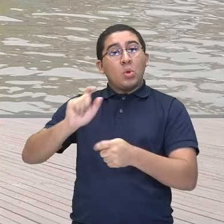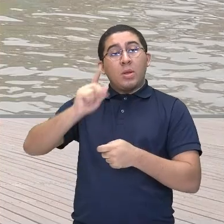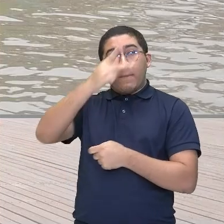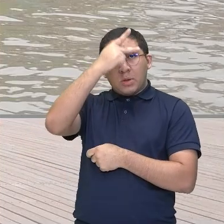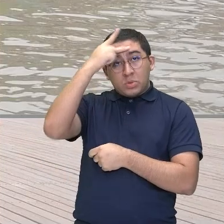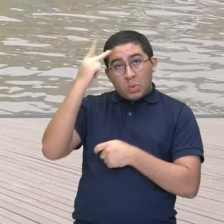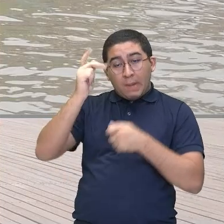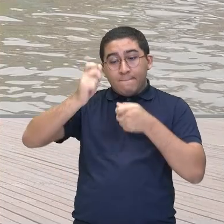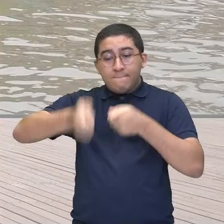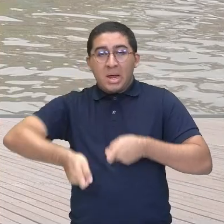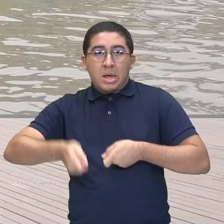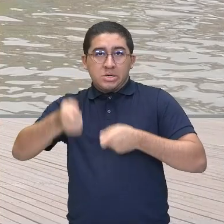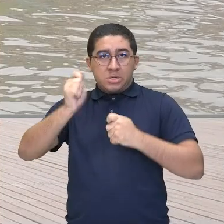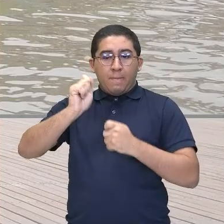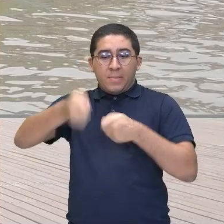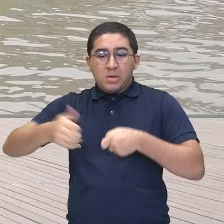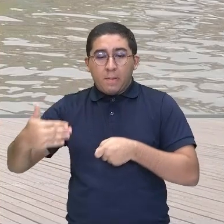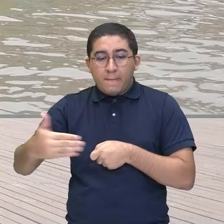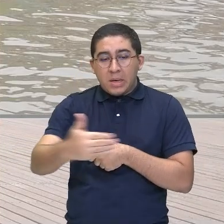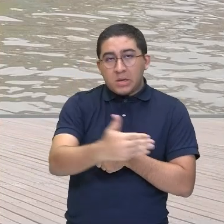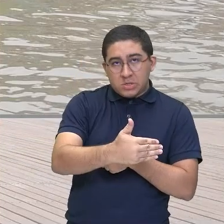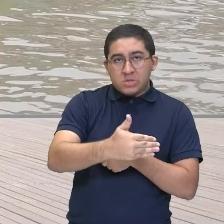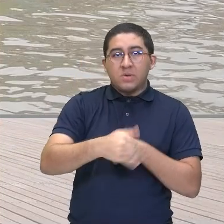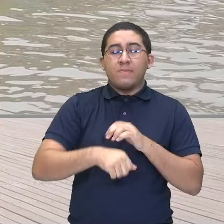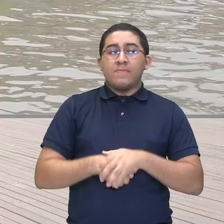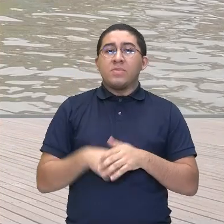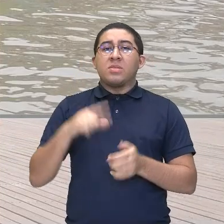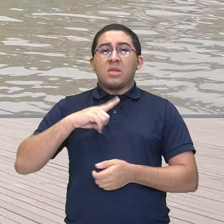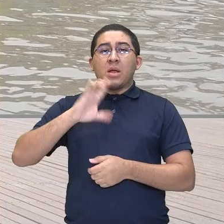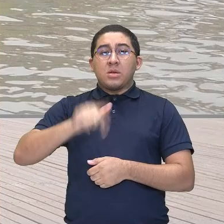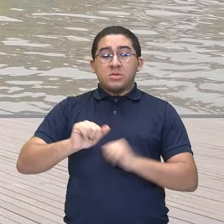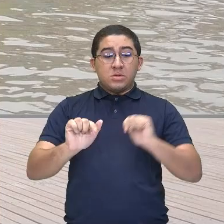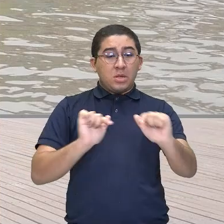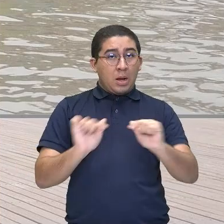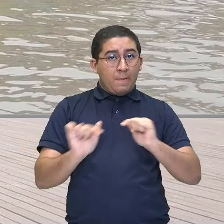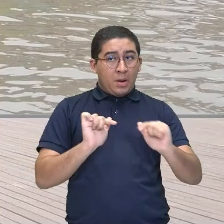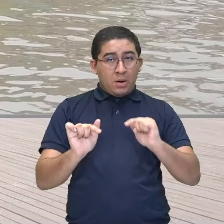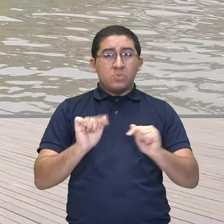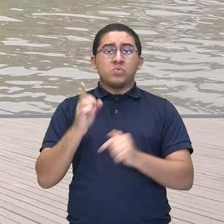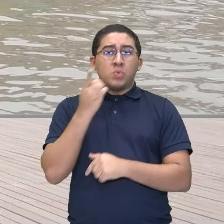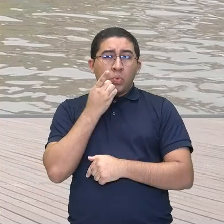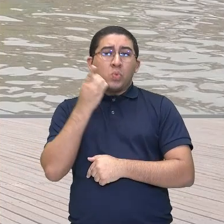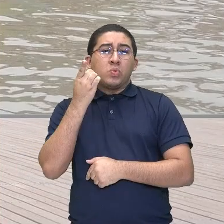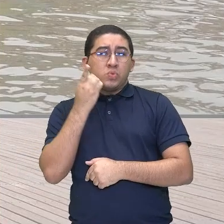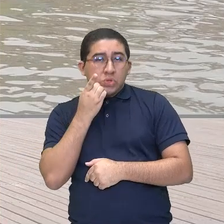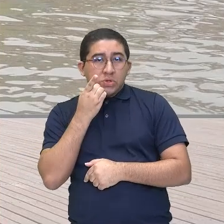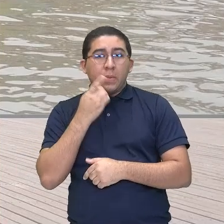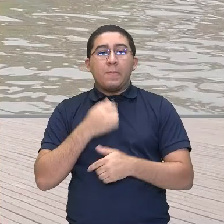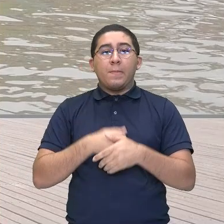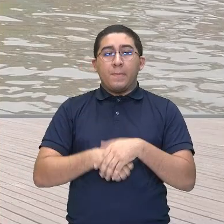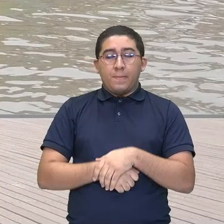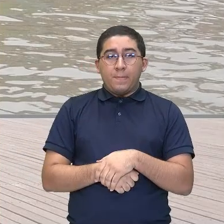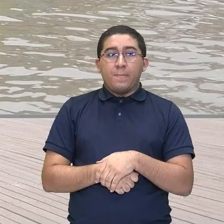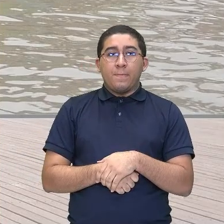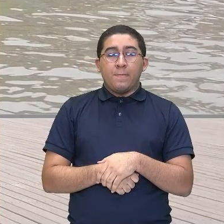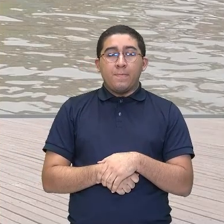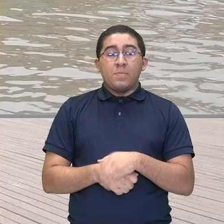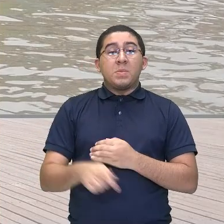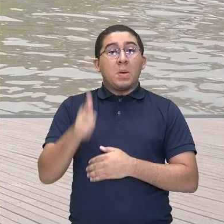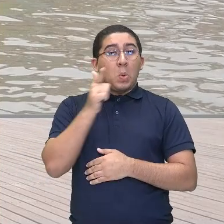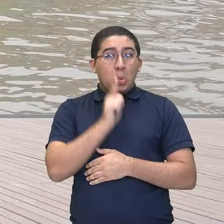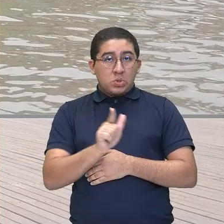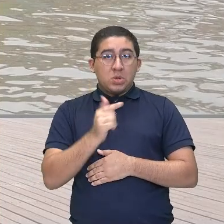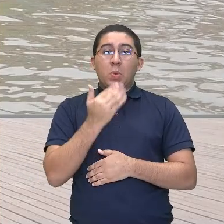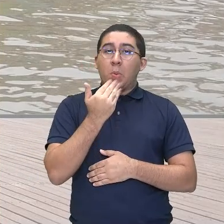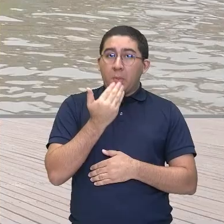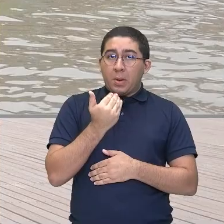não é? Que tem aí essa labuta árdua, né, de pescar todos os dias para ter aí o peixe,